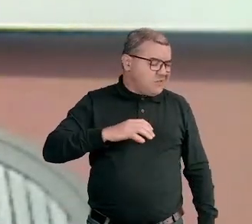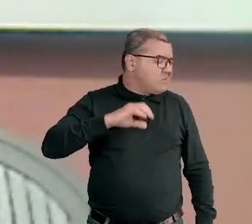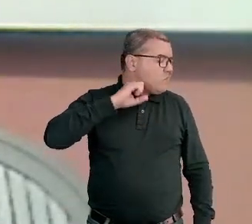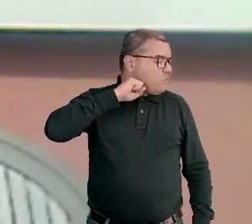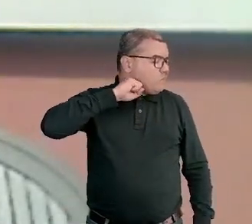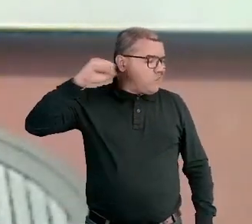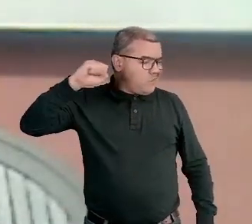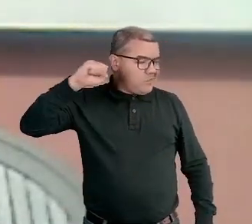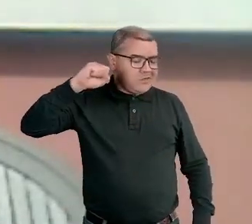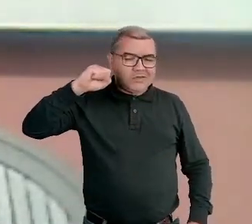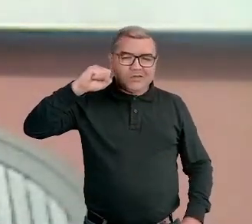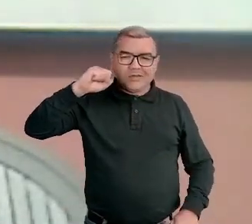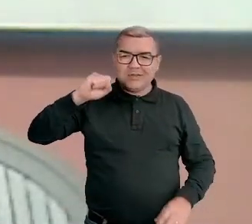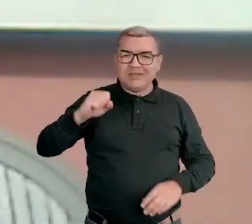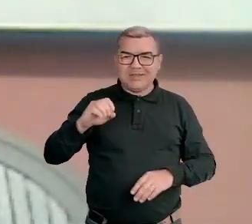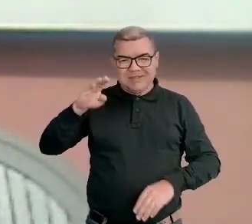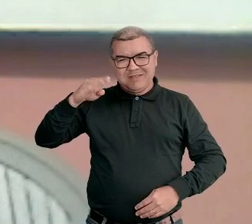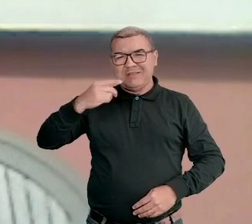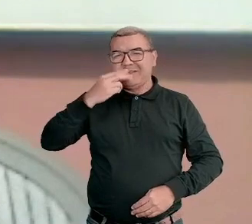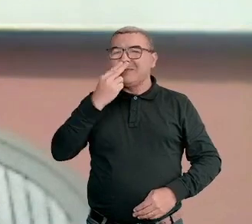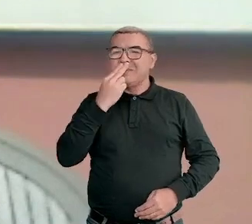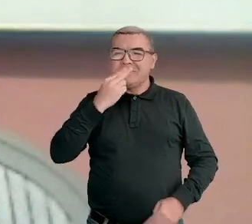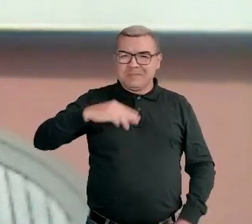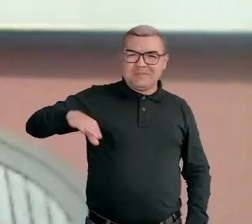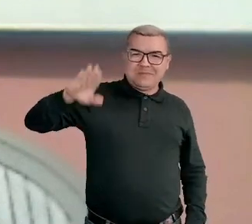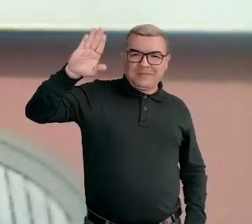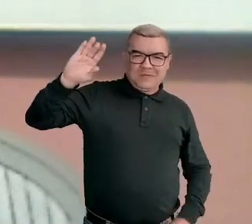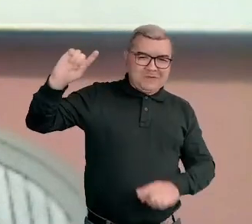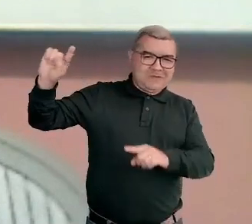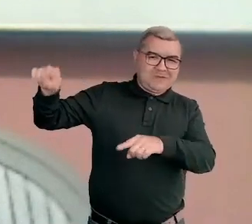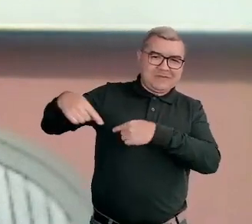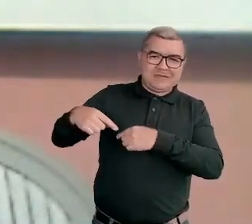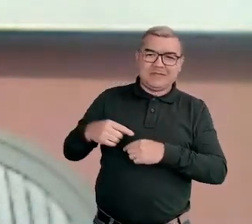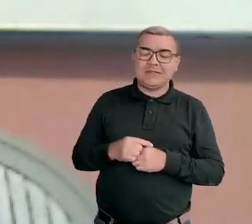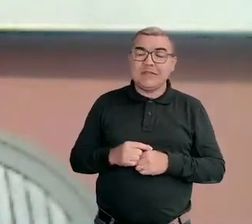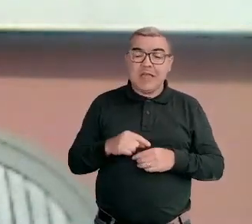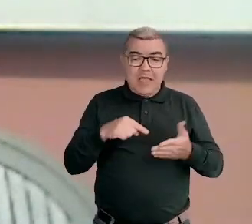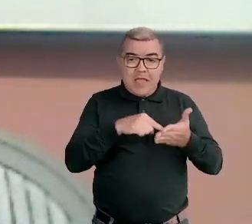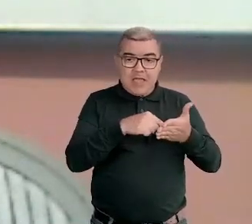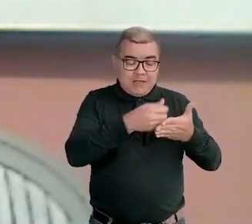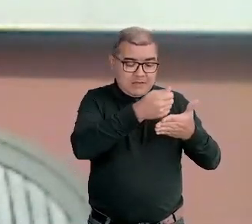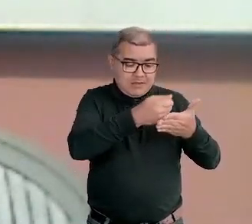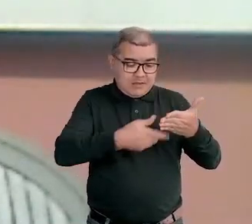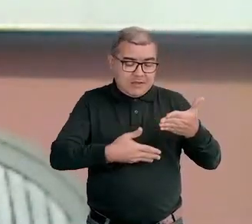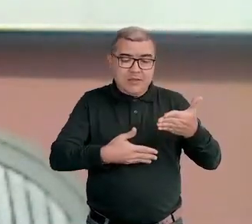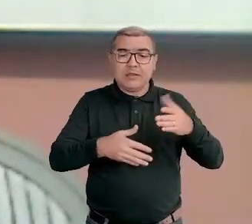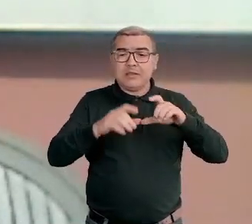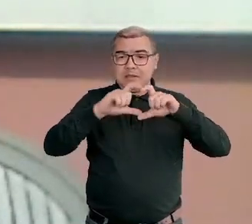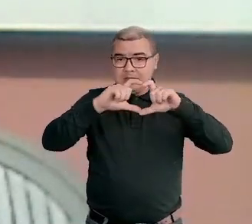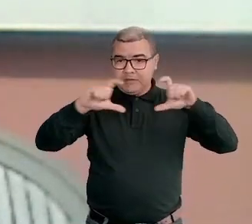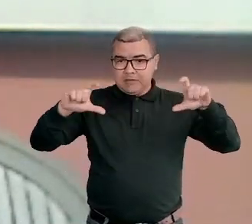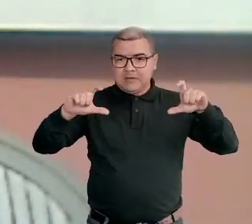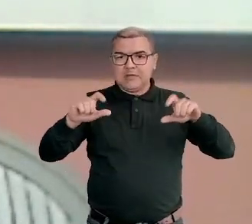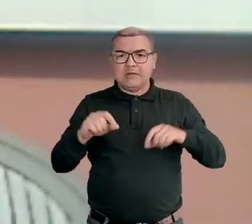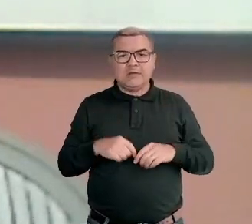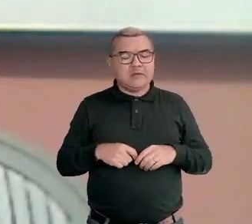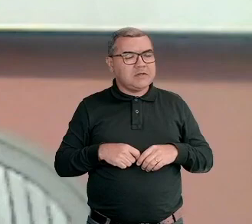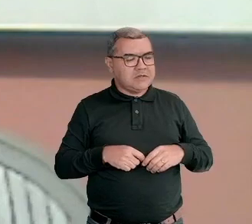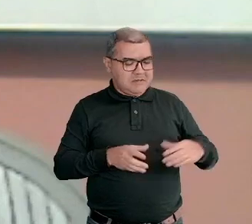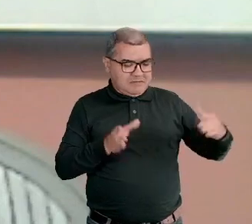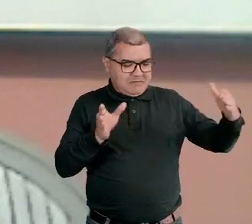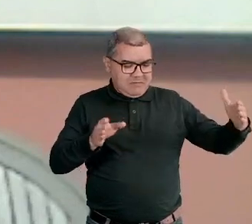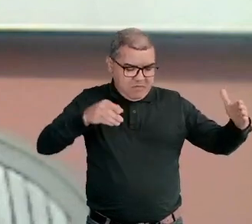do nazismo, né? E ele diz algo muito impressionante, que é atravessar de um salto o vácuo que separa